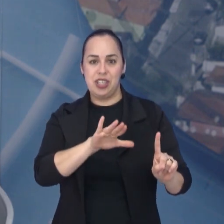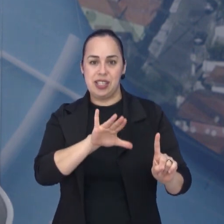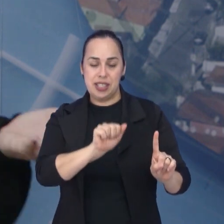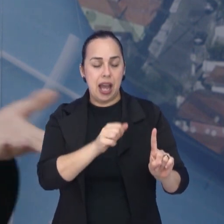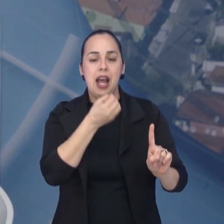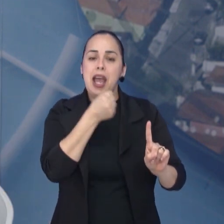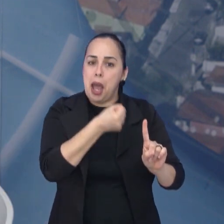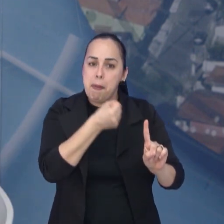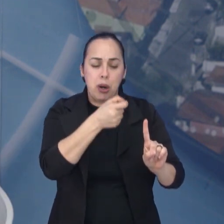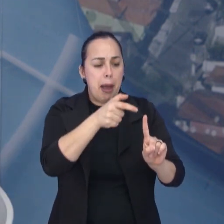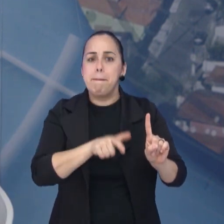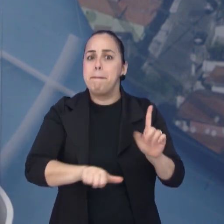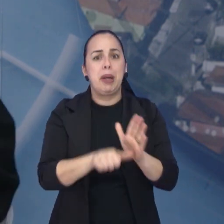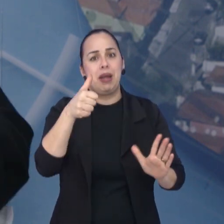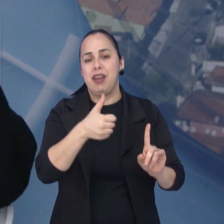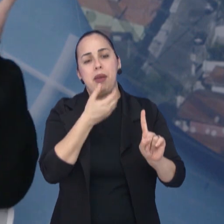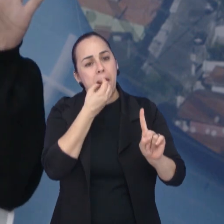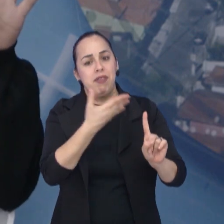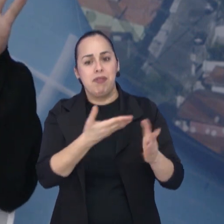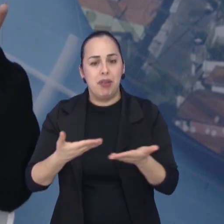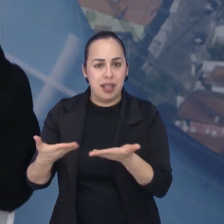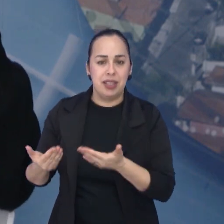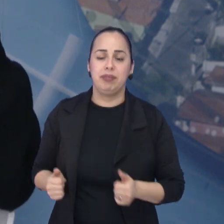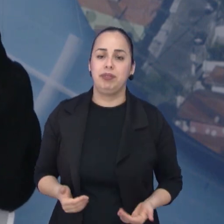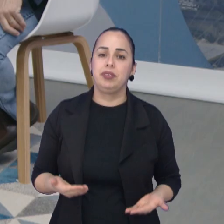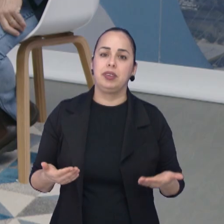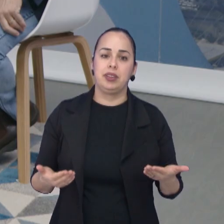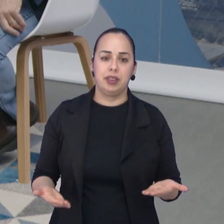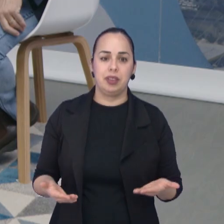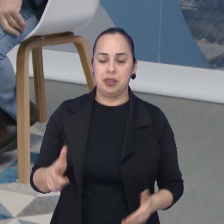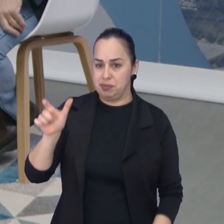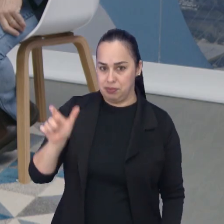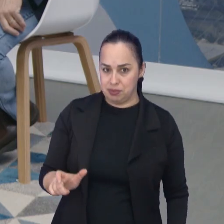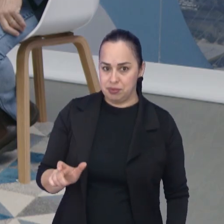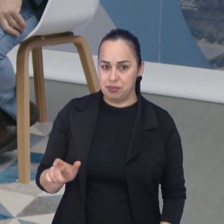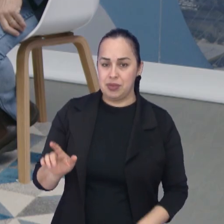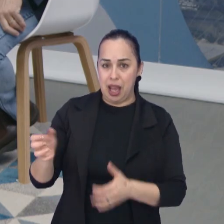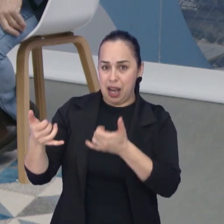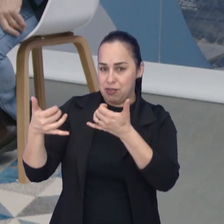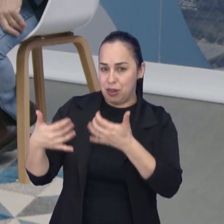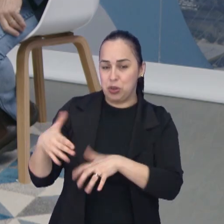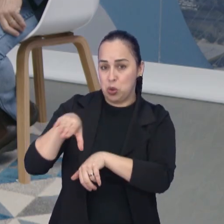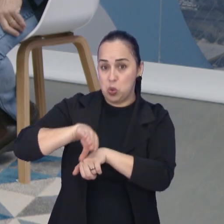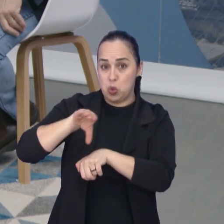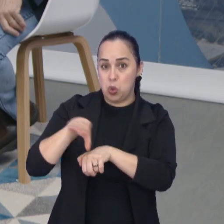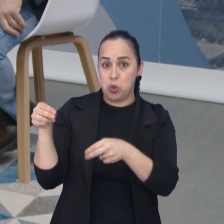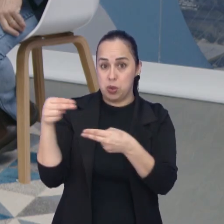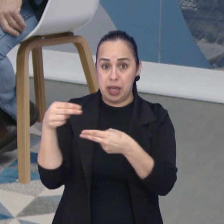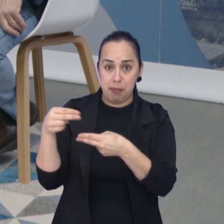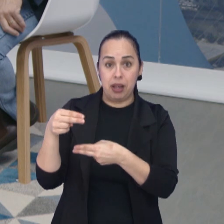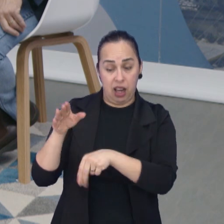seja sempre bem-vinda, Lê. Então é isso, né, Paulo? A gente recebeu a Ângela, inclusive falou dos cursos que ela fez no